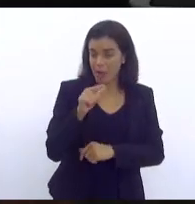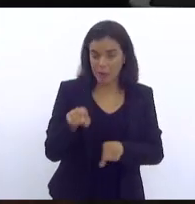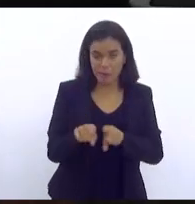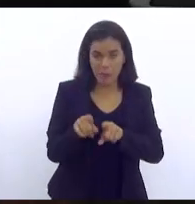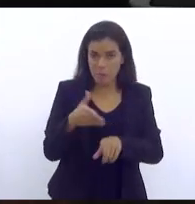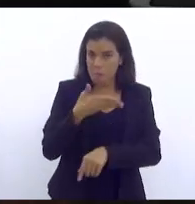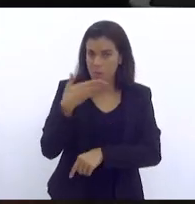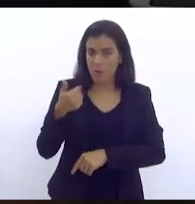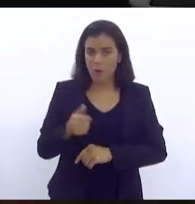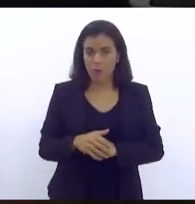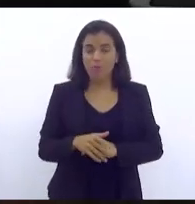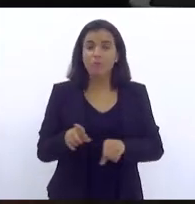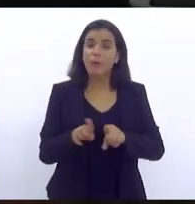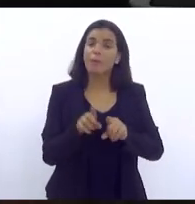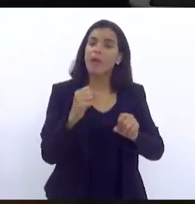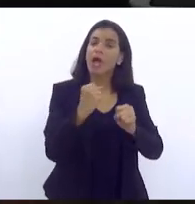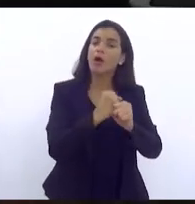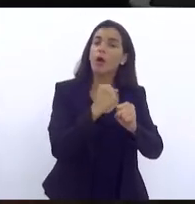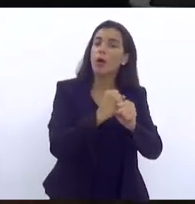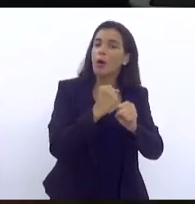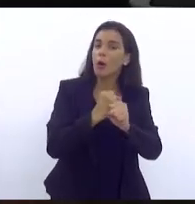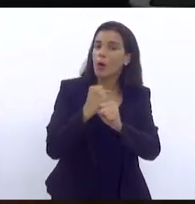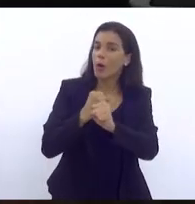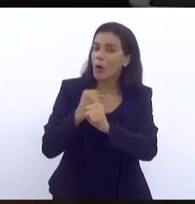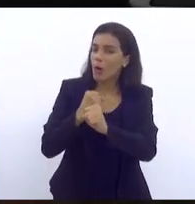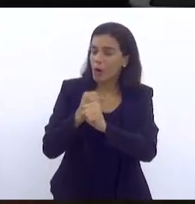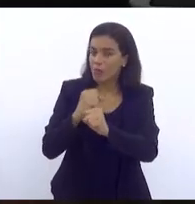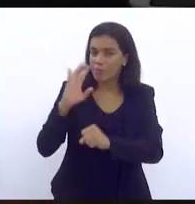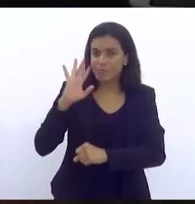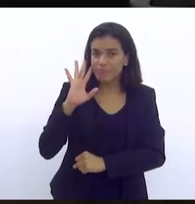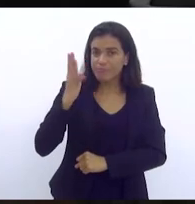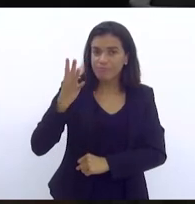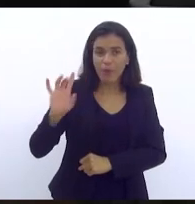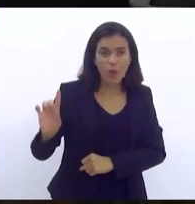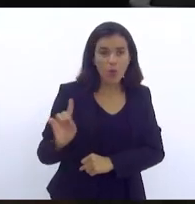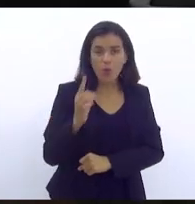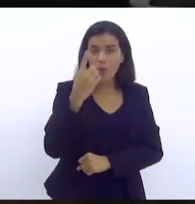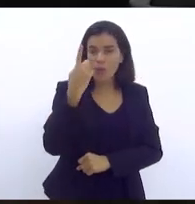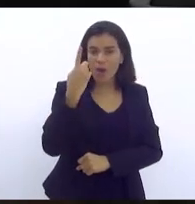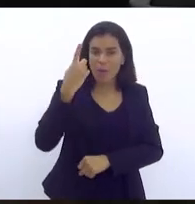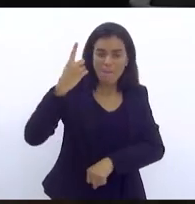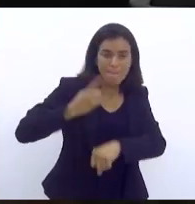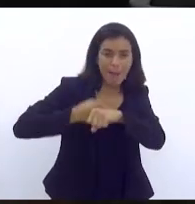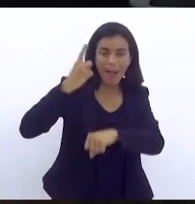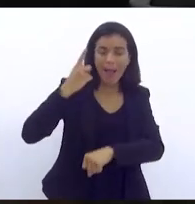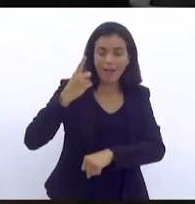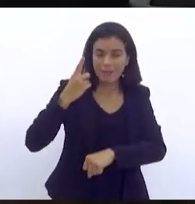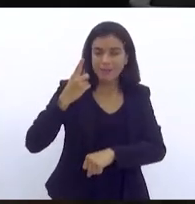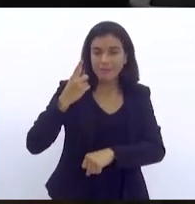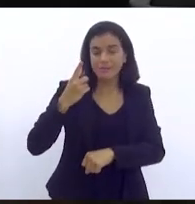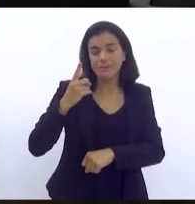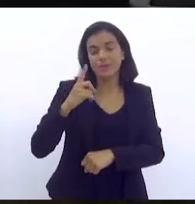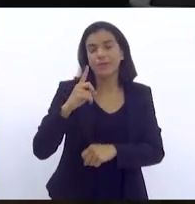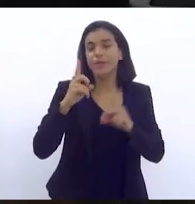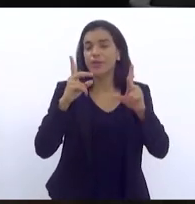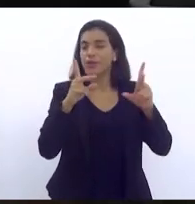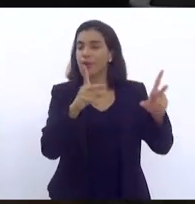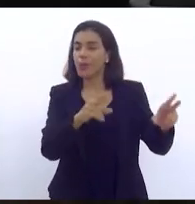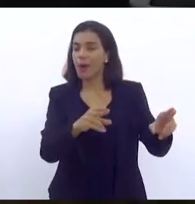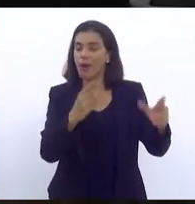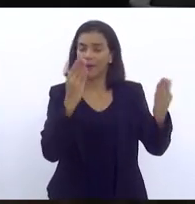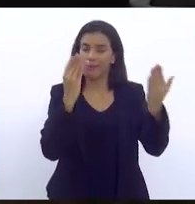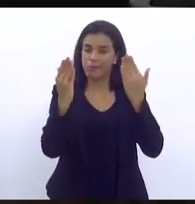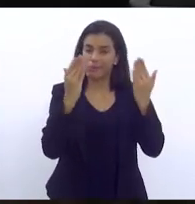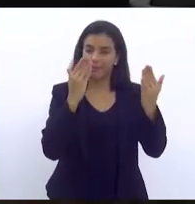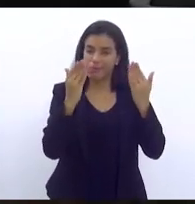obras que pretende resolver de uma única vez saneamento como aquele aquela atuação lá na ponta no